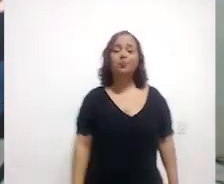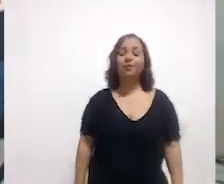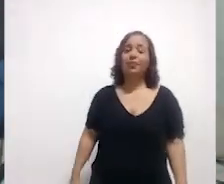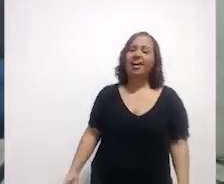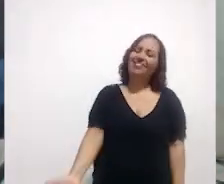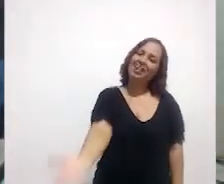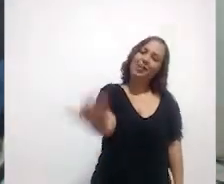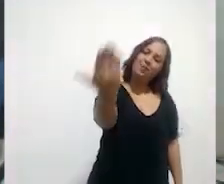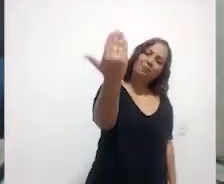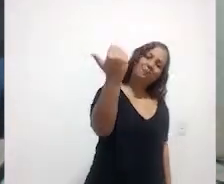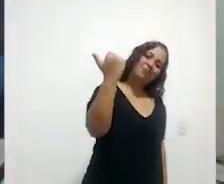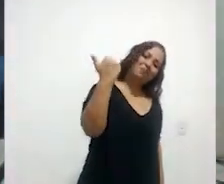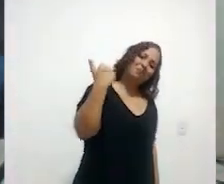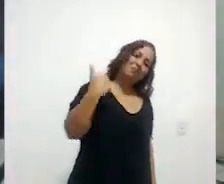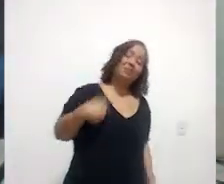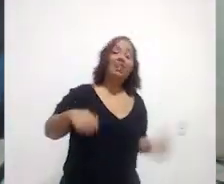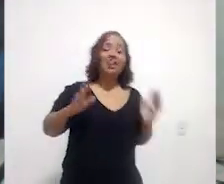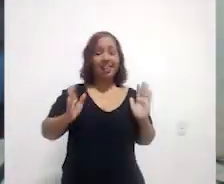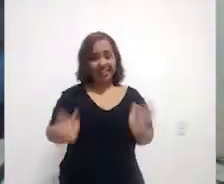Vem,